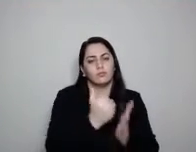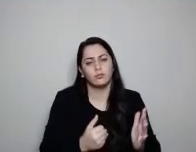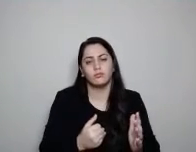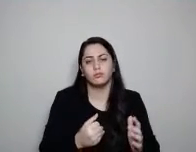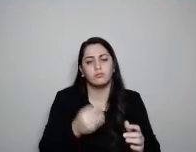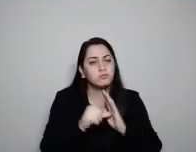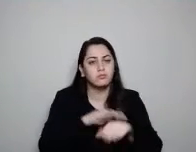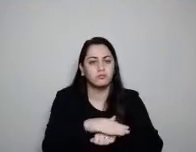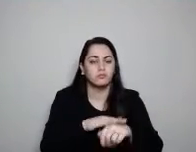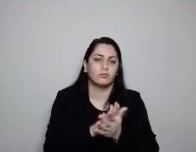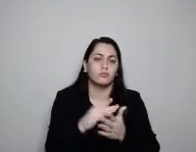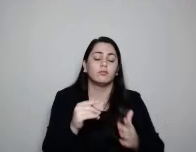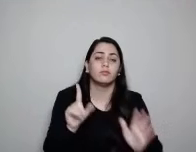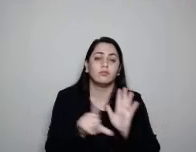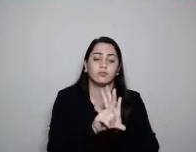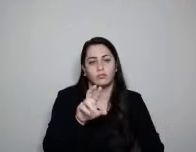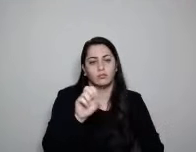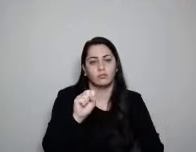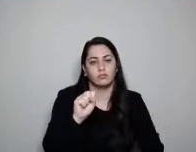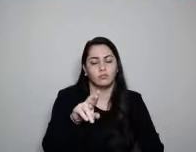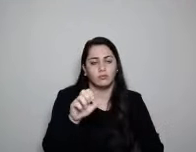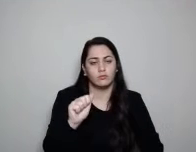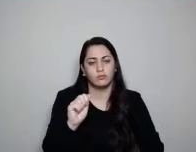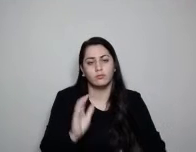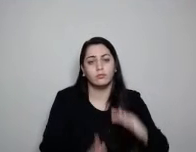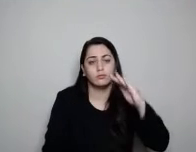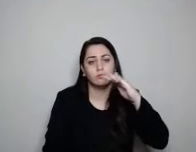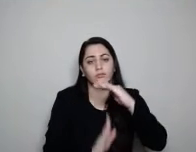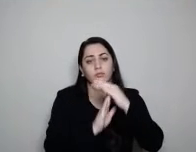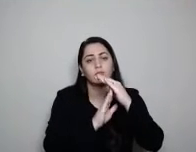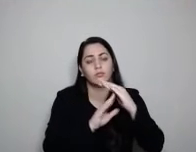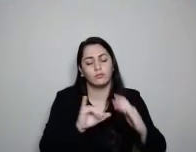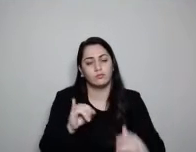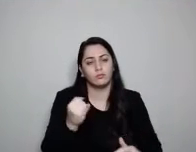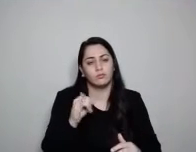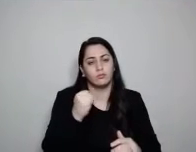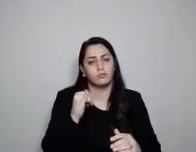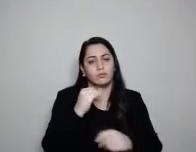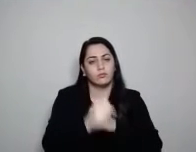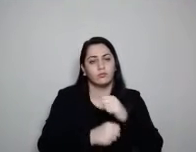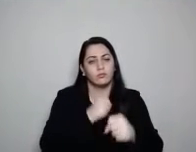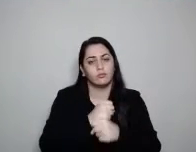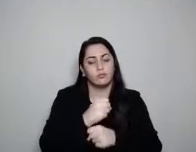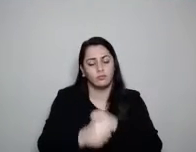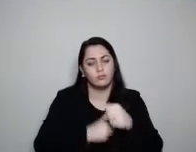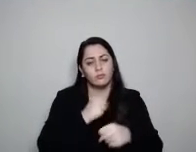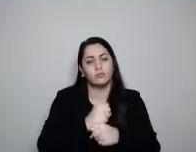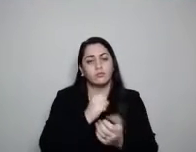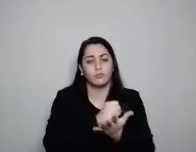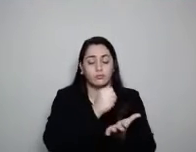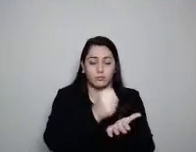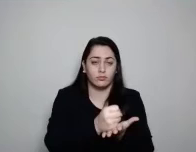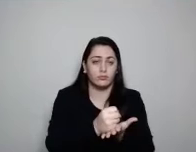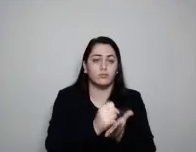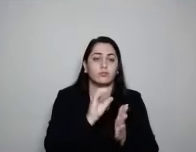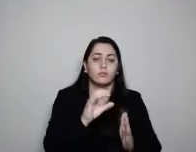estabelece um teto para aplicação de juros anuais aos contratos. Só que a súmula 283 do